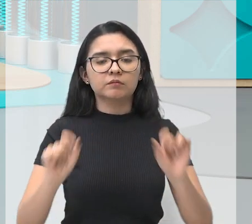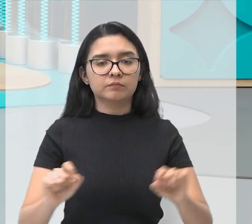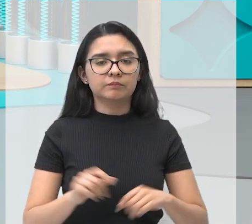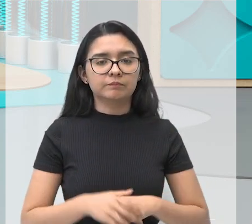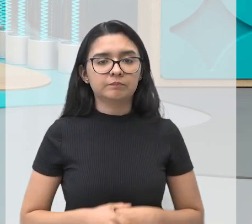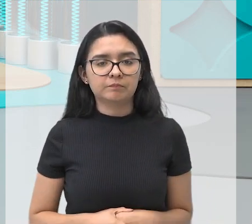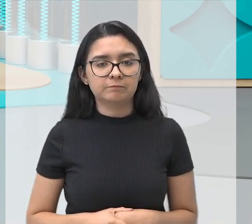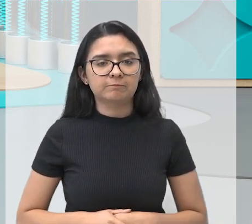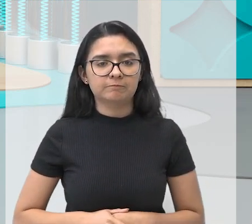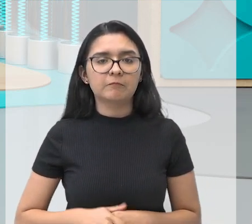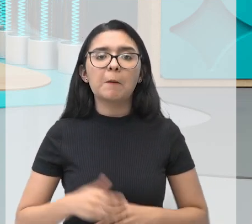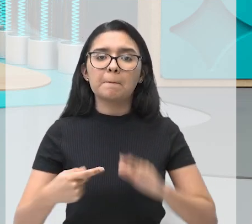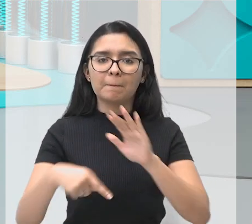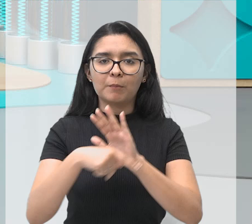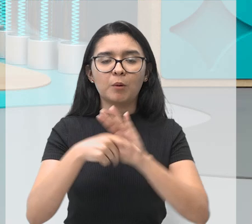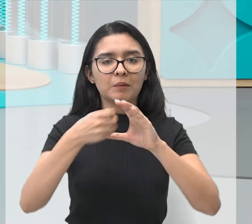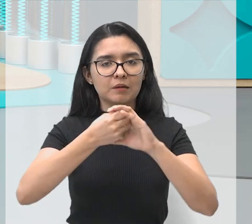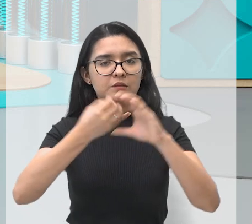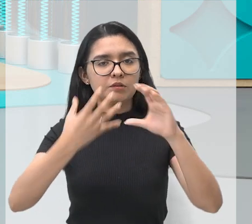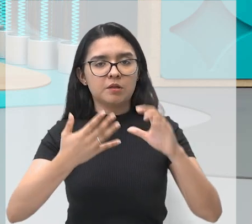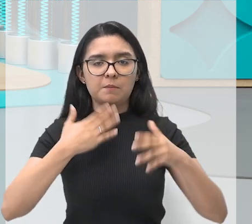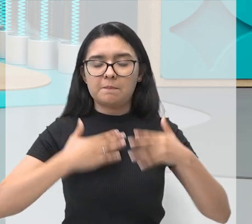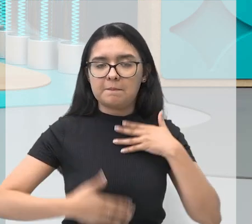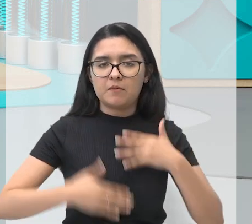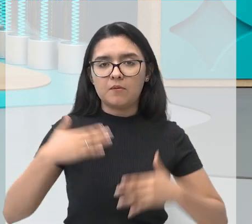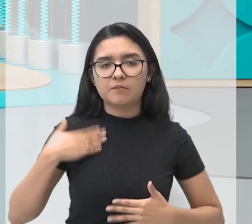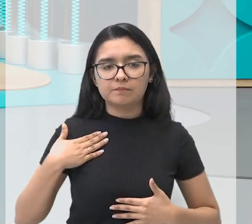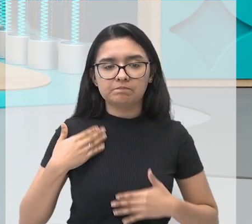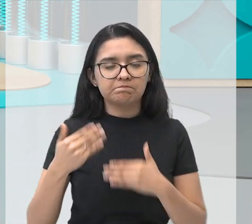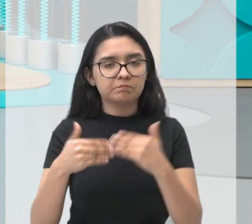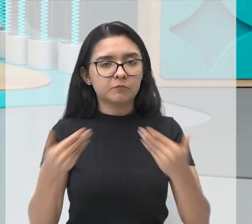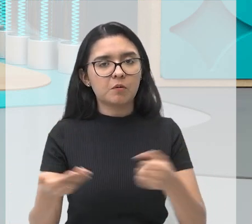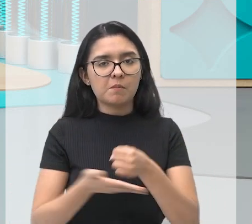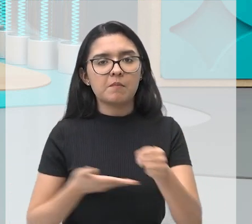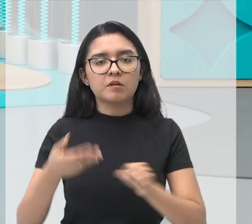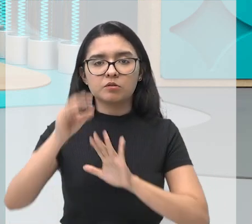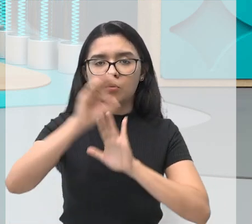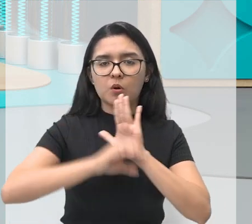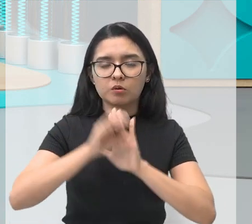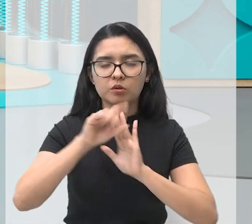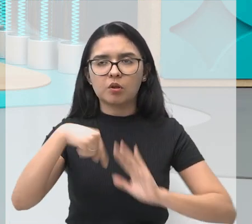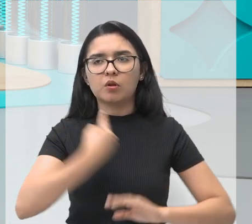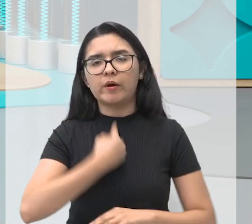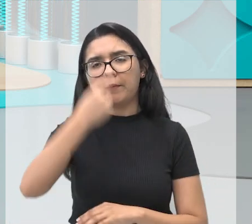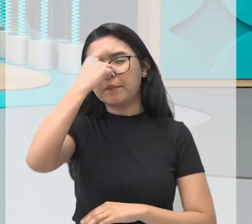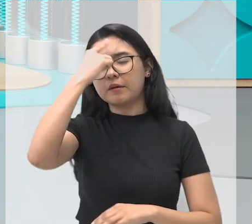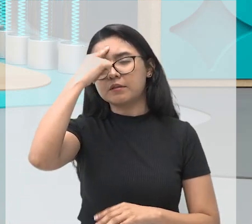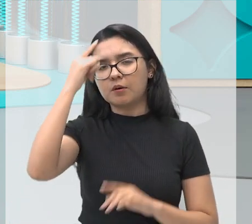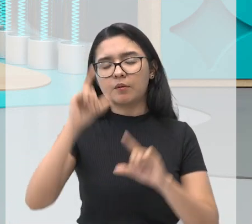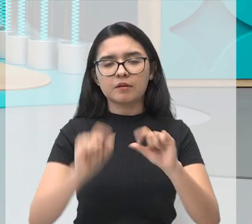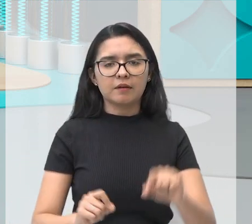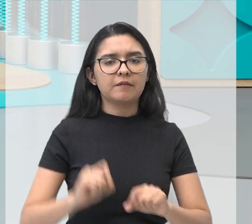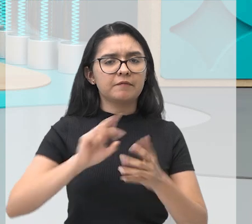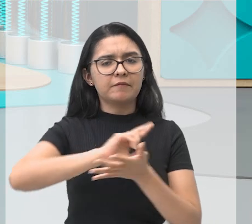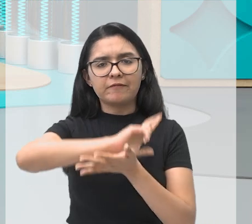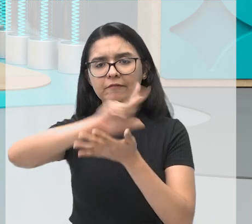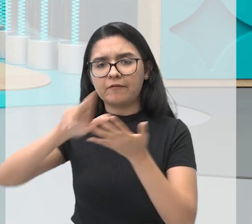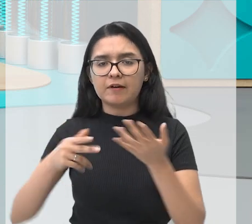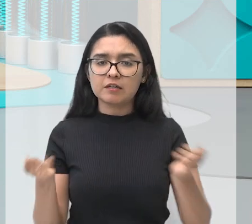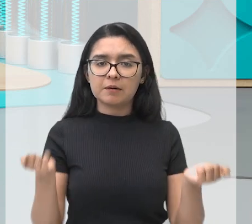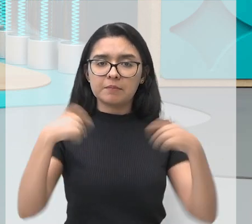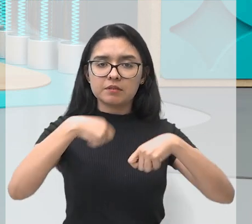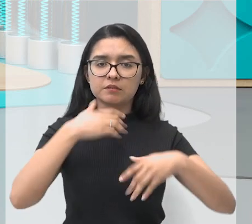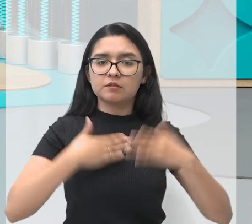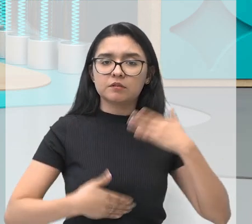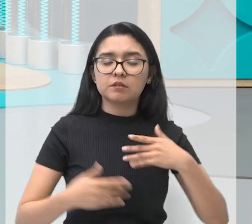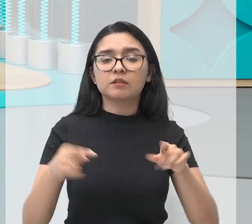mais adequadas do corpo. Bom, com base na definição, a gente pode pensar em muitas capacidades físicas